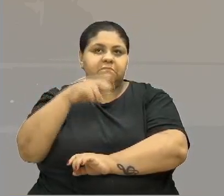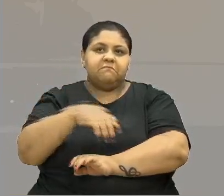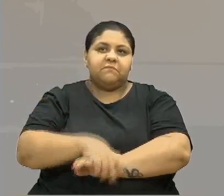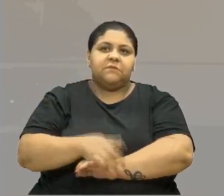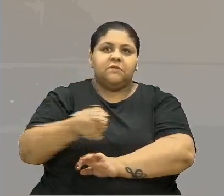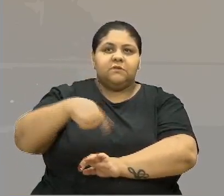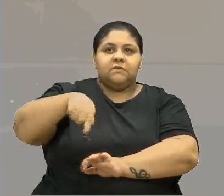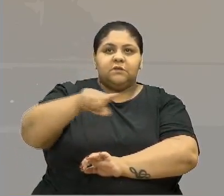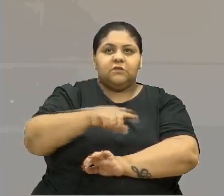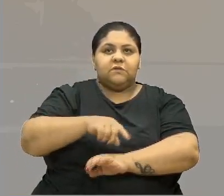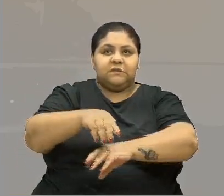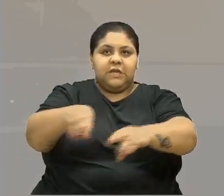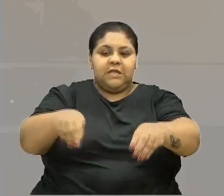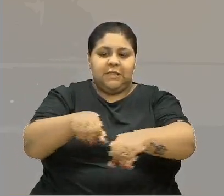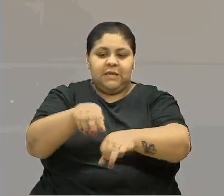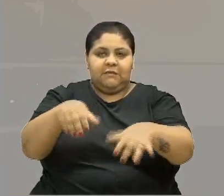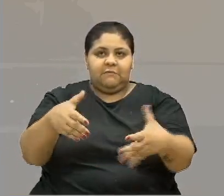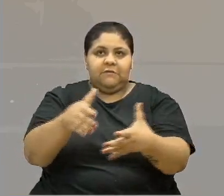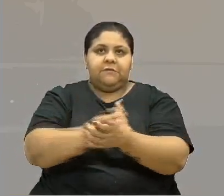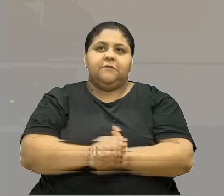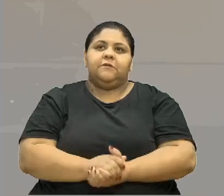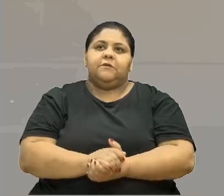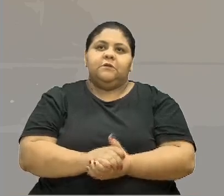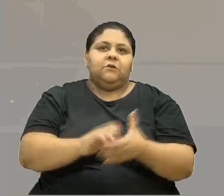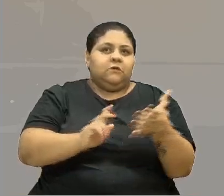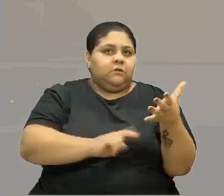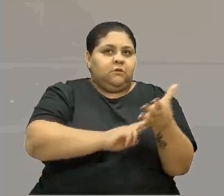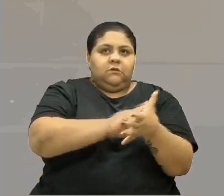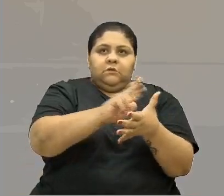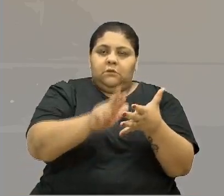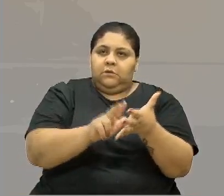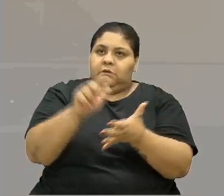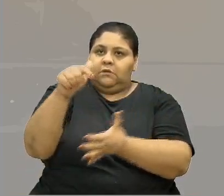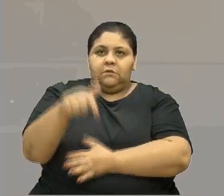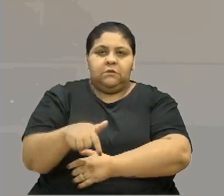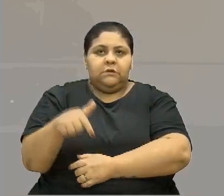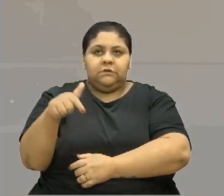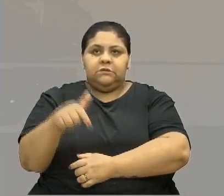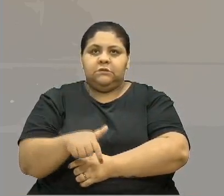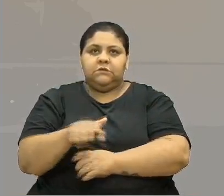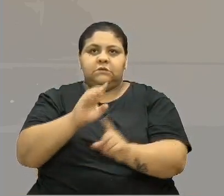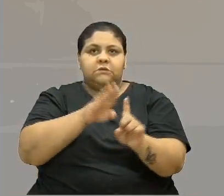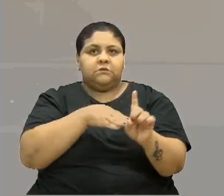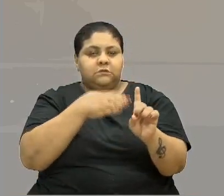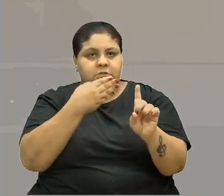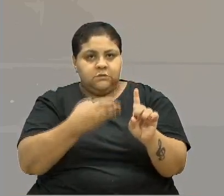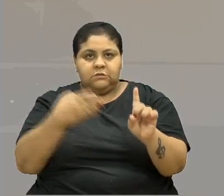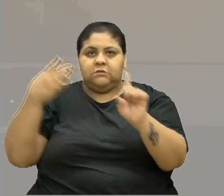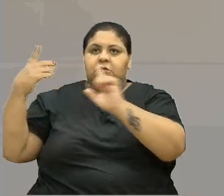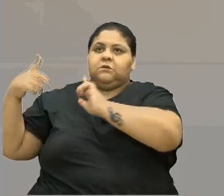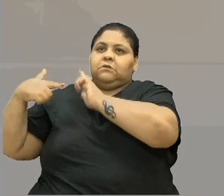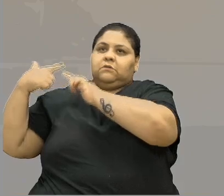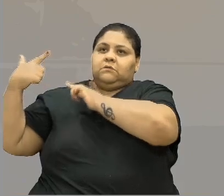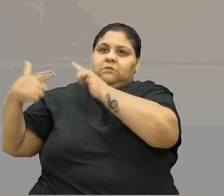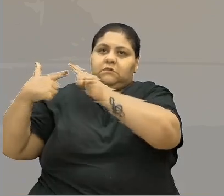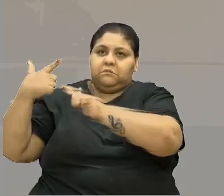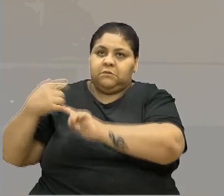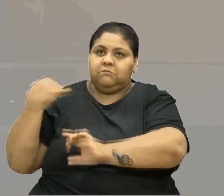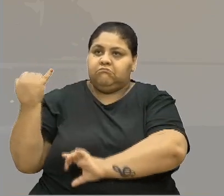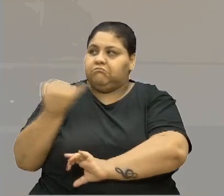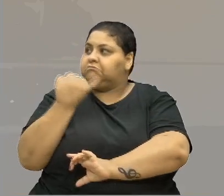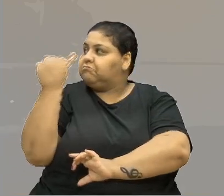e a nossa terra. Por várias vezes aqui, homenageei tradicionalistas